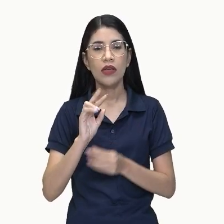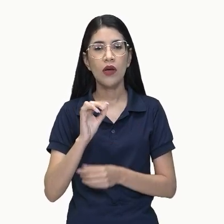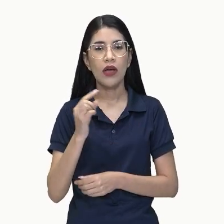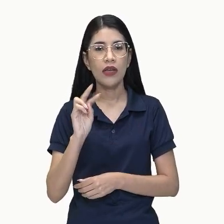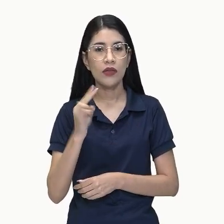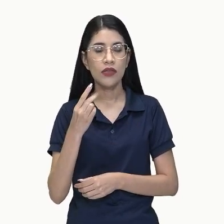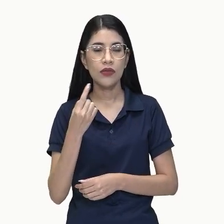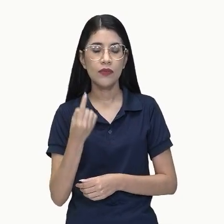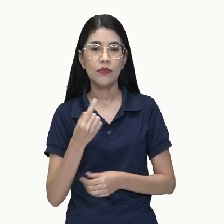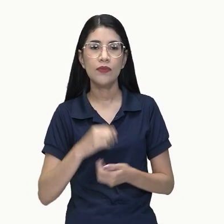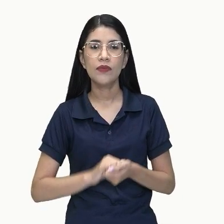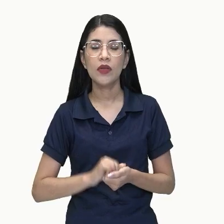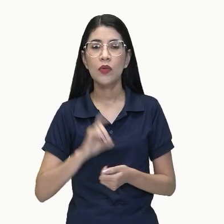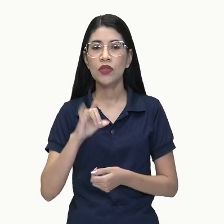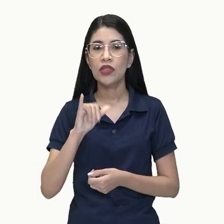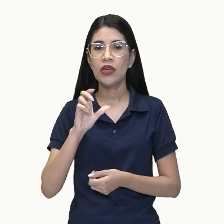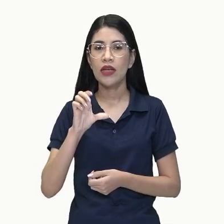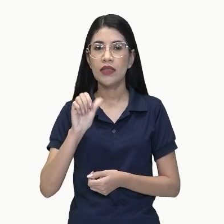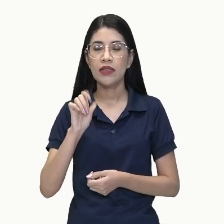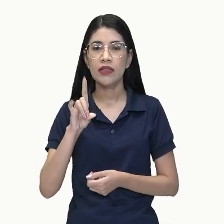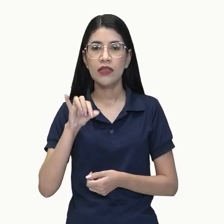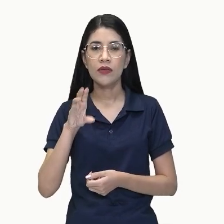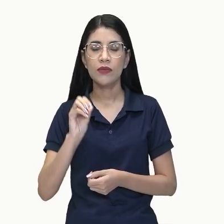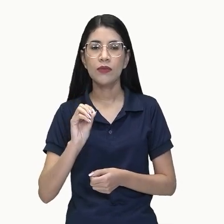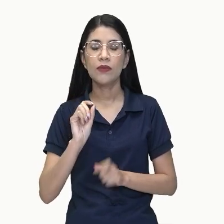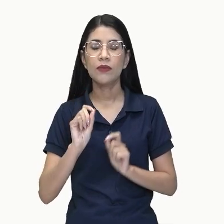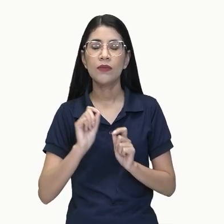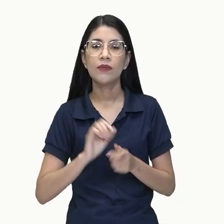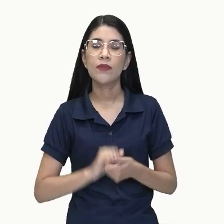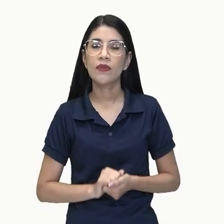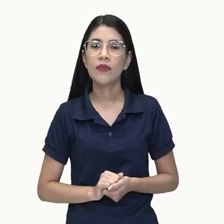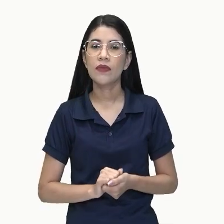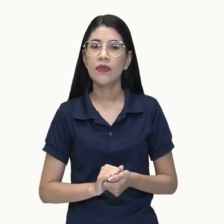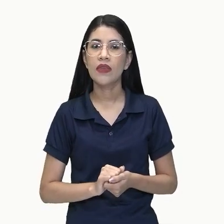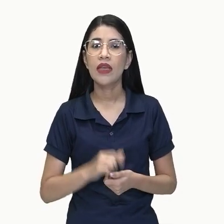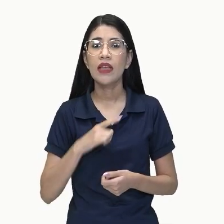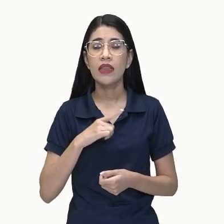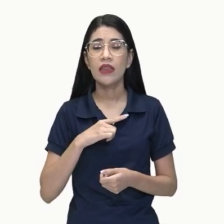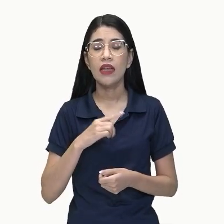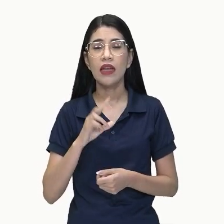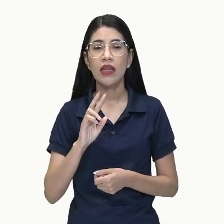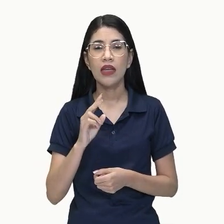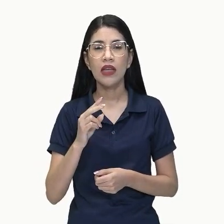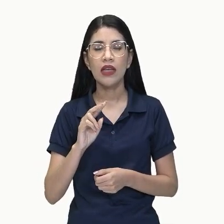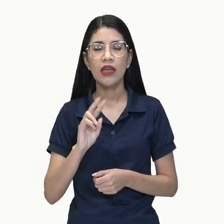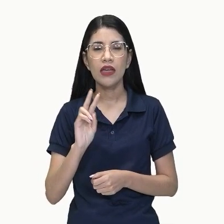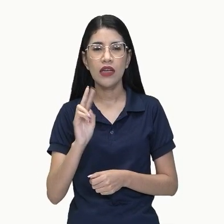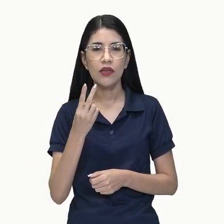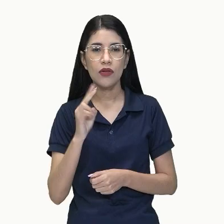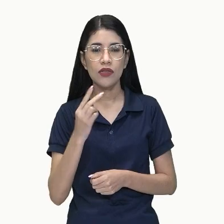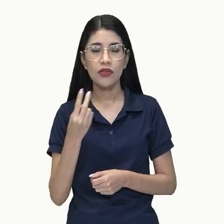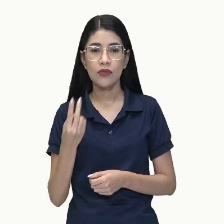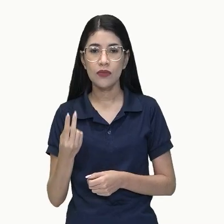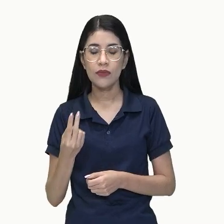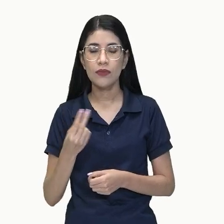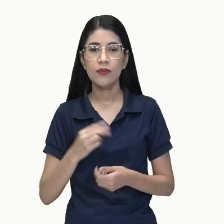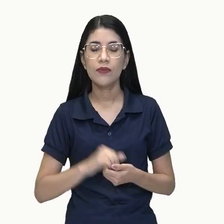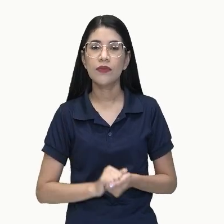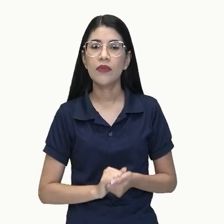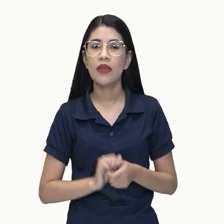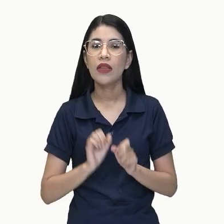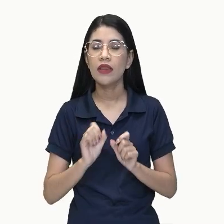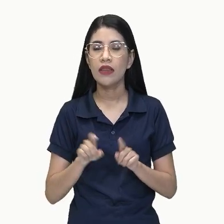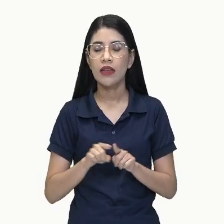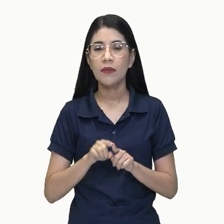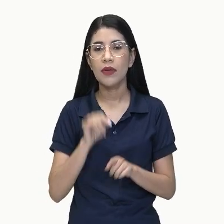nós temos diácido, é aquele ácido que tem 2 hidrogênios ionizáveis. Então, temos